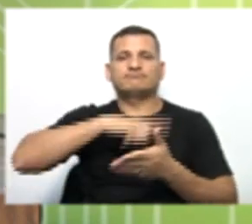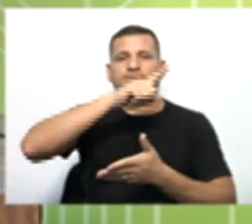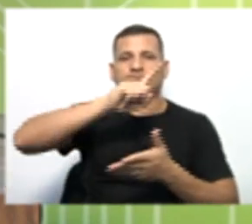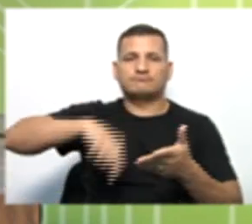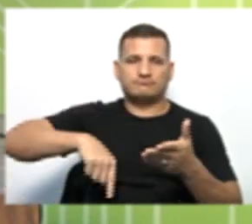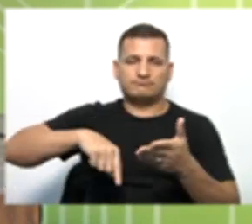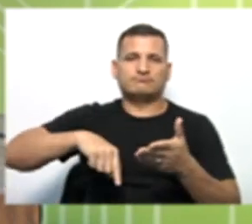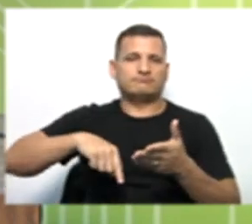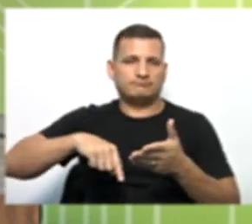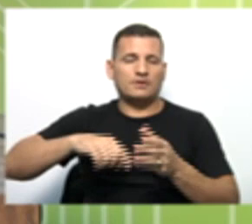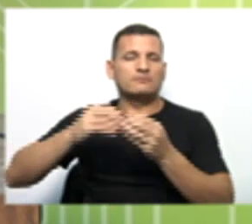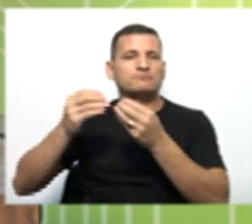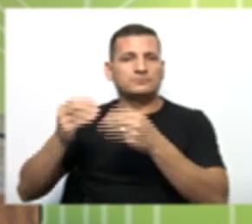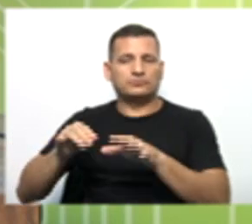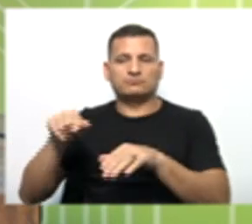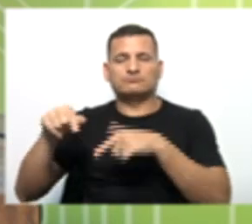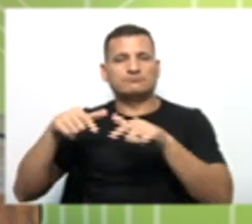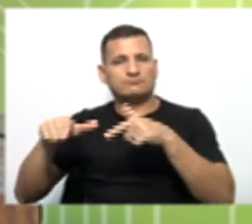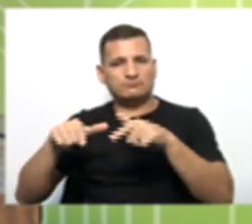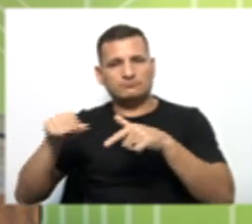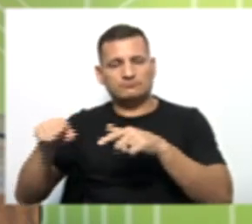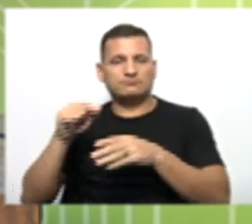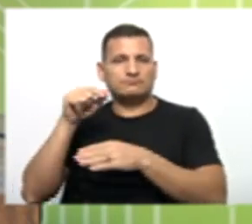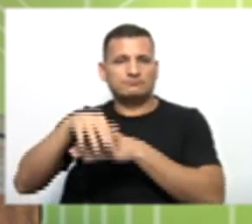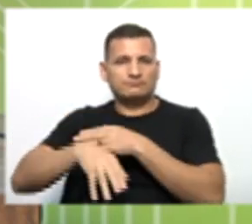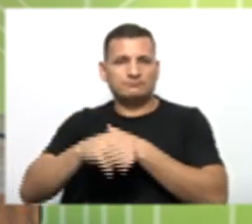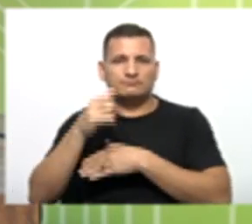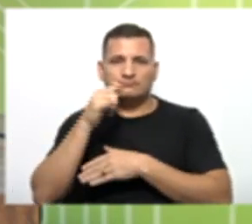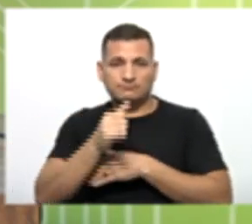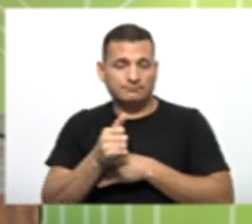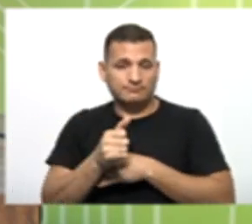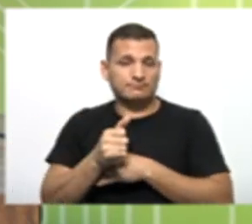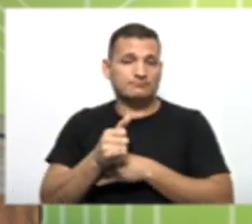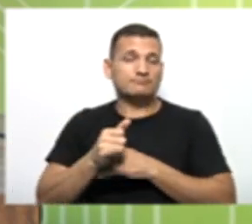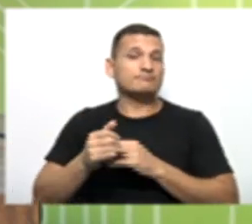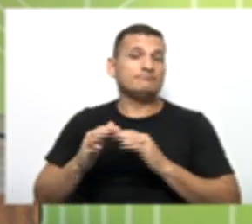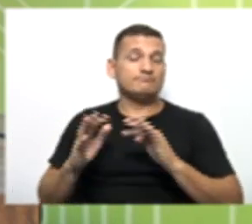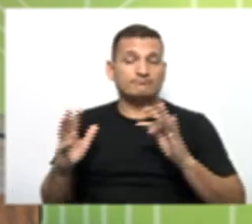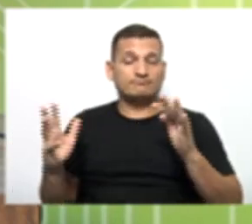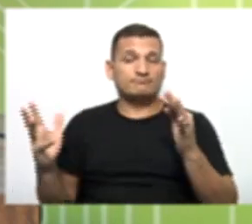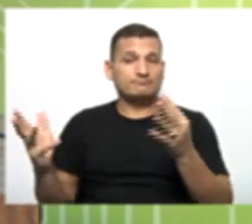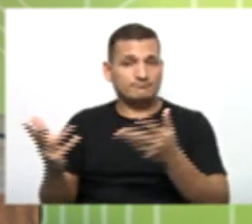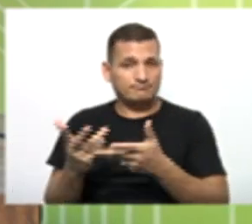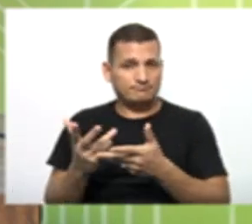da usina. E assim funciona para qualquer empresa. Toda empresa, ela